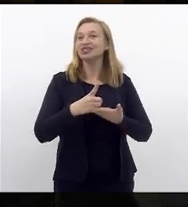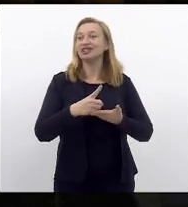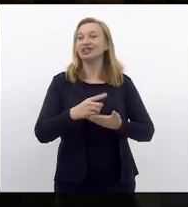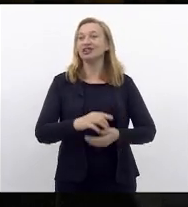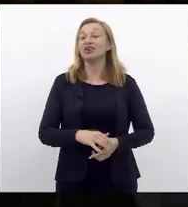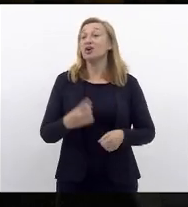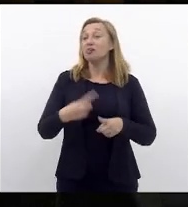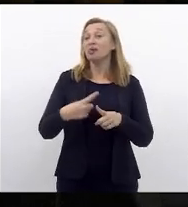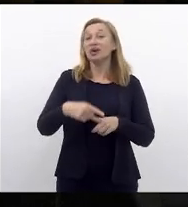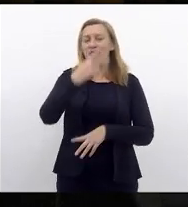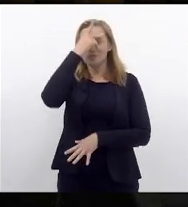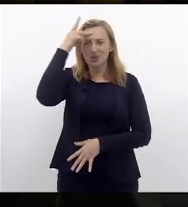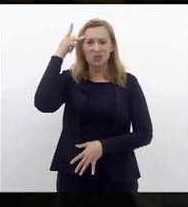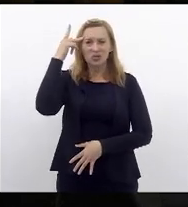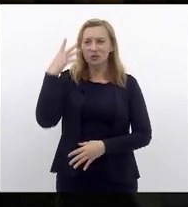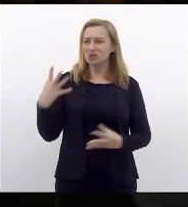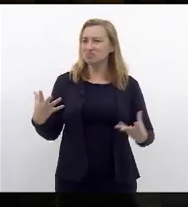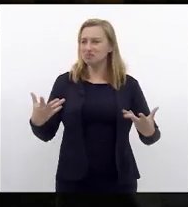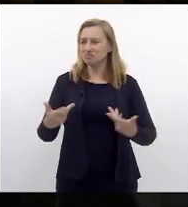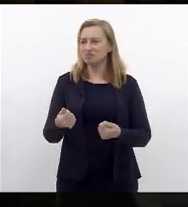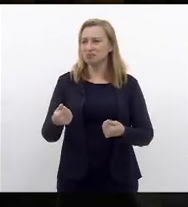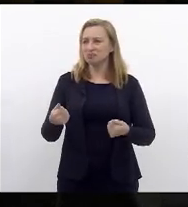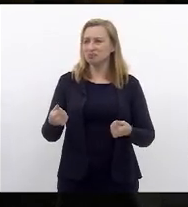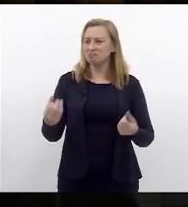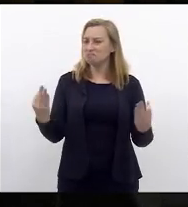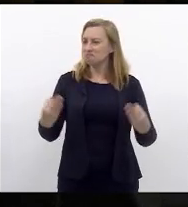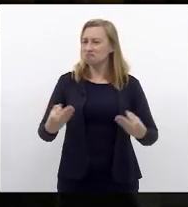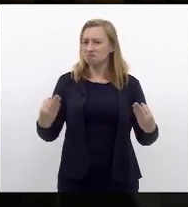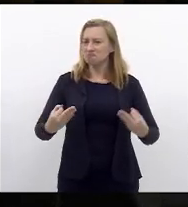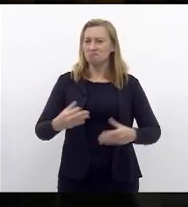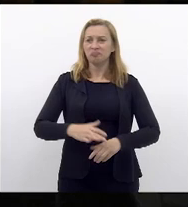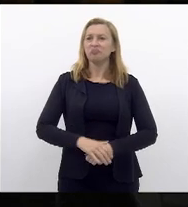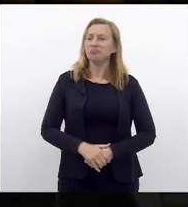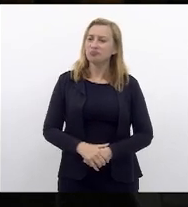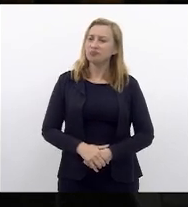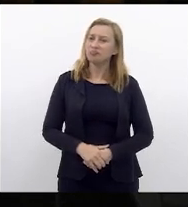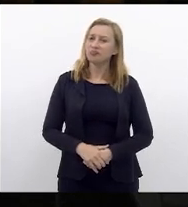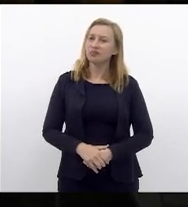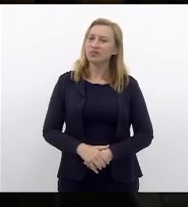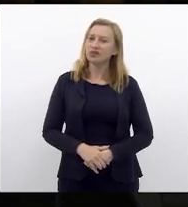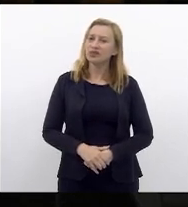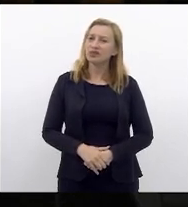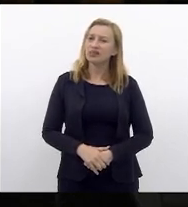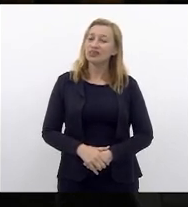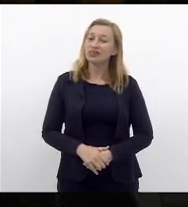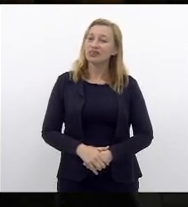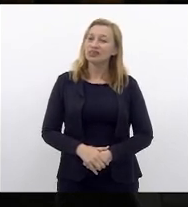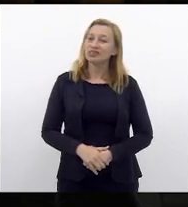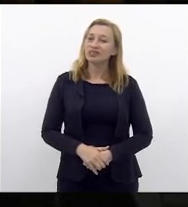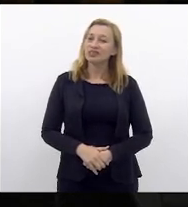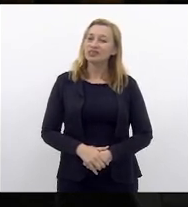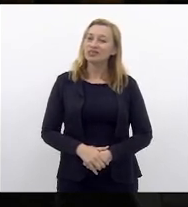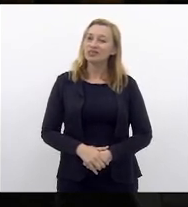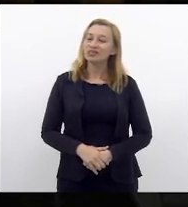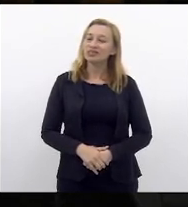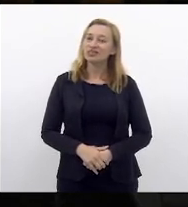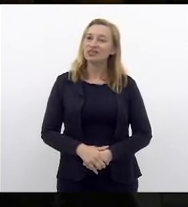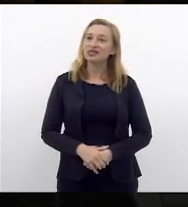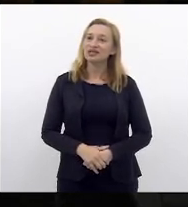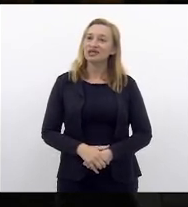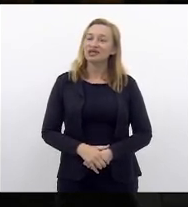porque são pessoas, além de extremamente gentis, que forjaram um pouco,